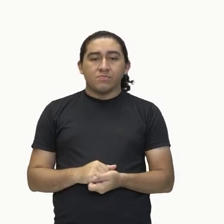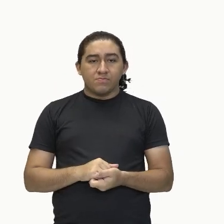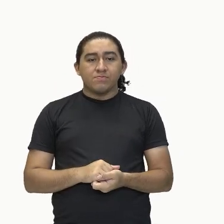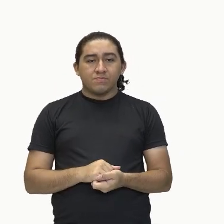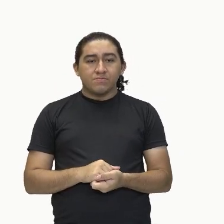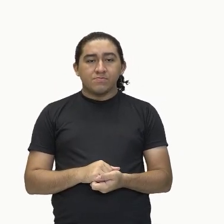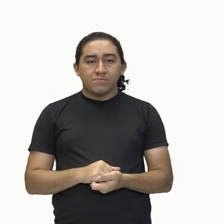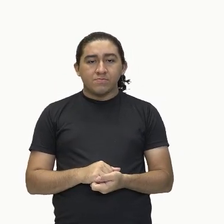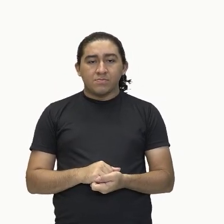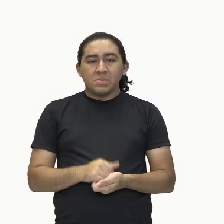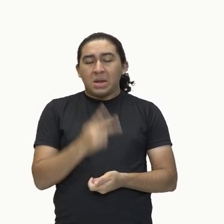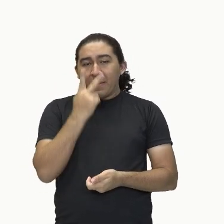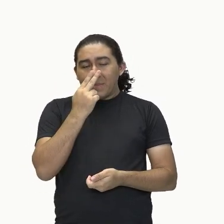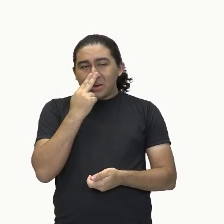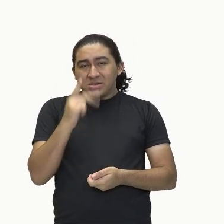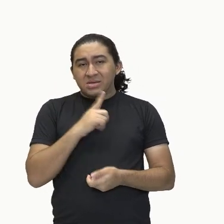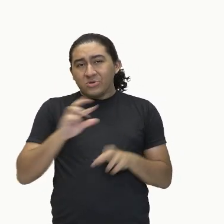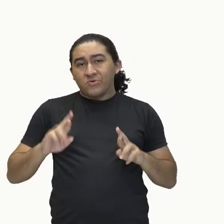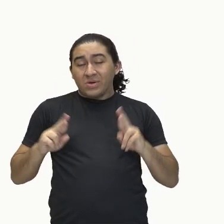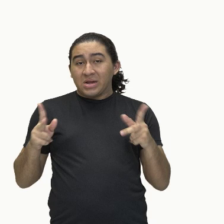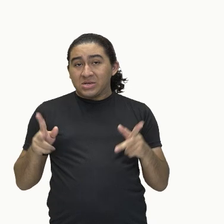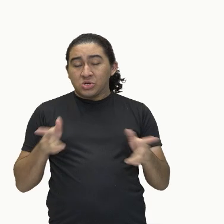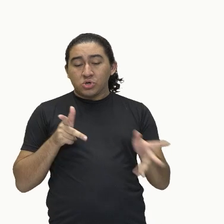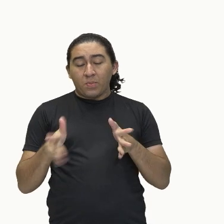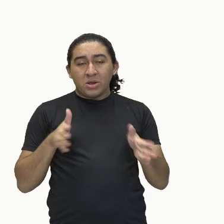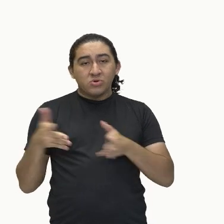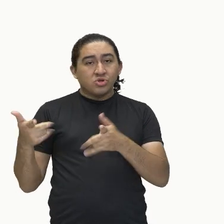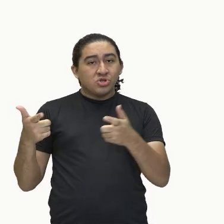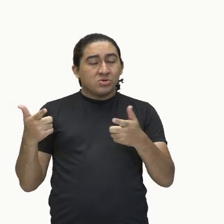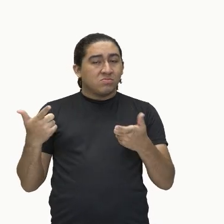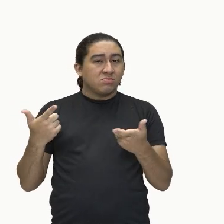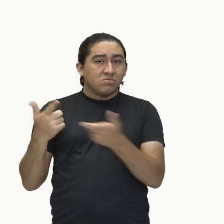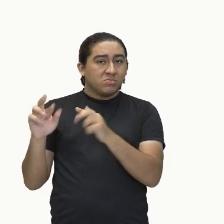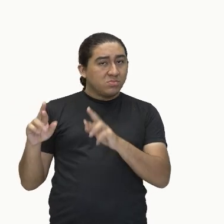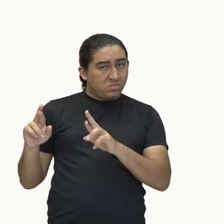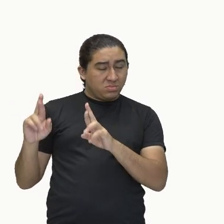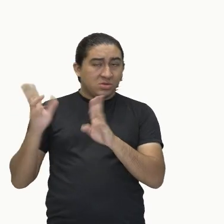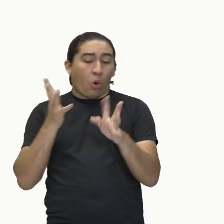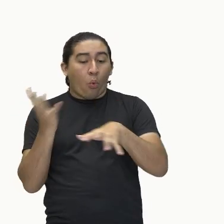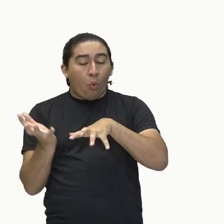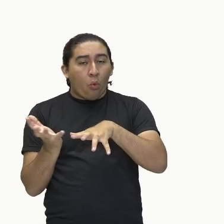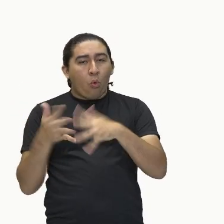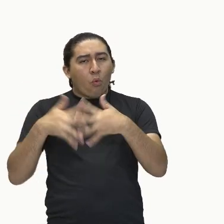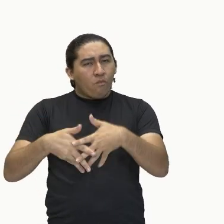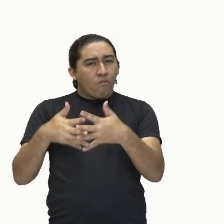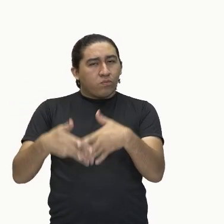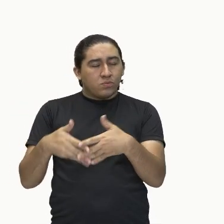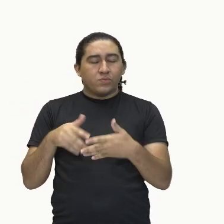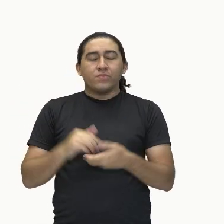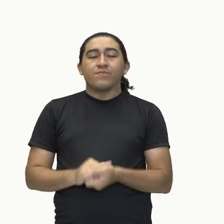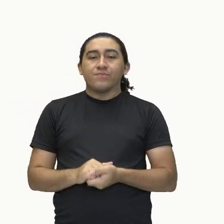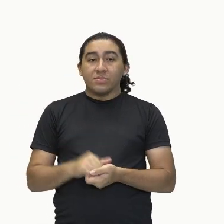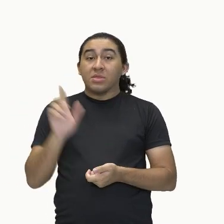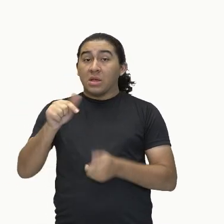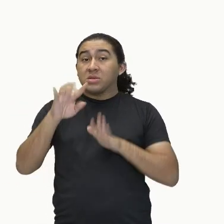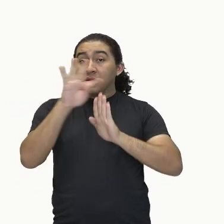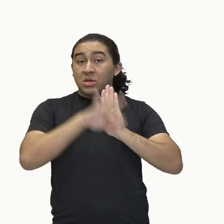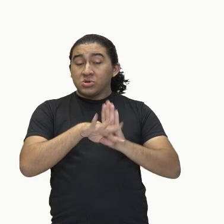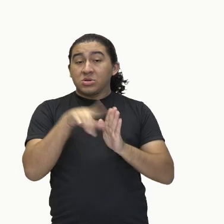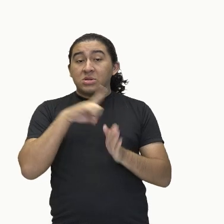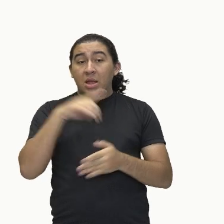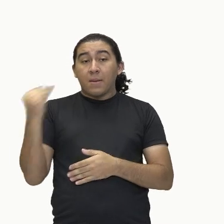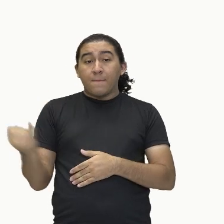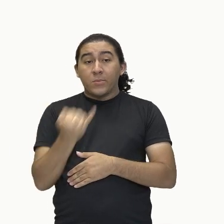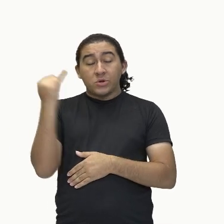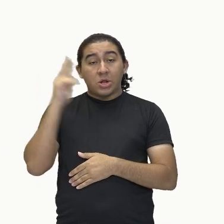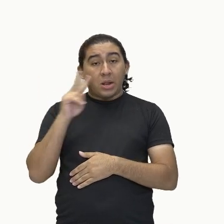hipócrita em tempos de guerra. Então, observem, gente, que neste texto nós temos aí uma informação importante. Exatamente a questão